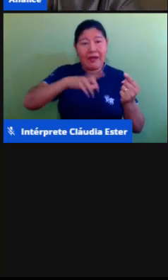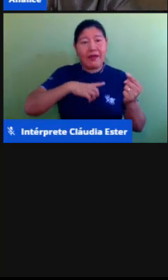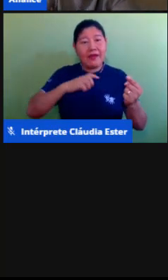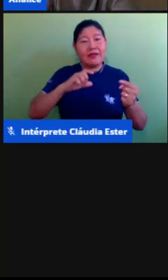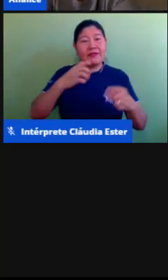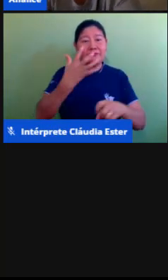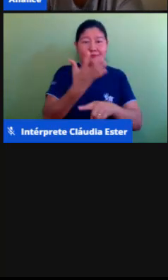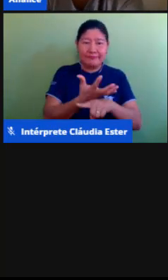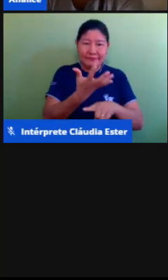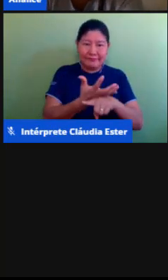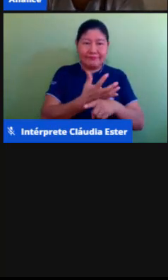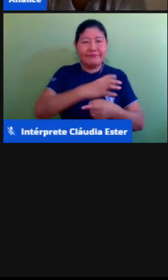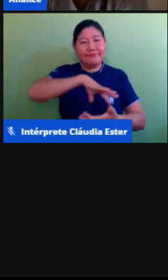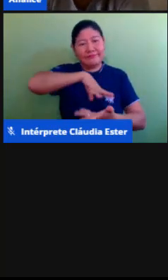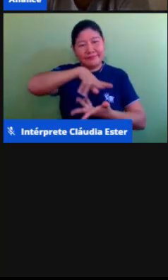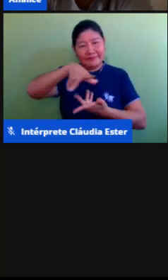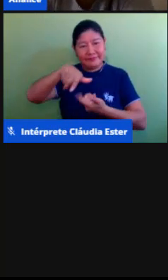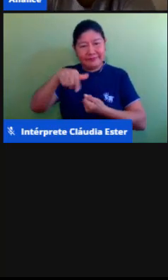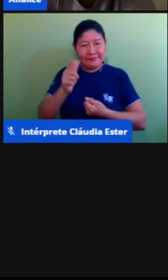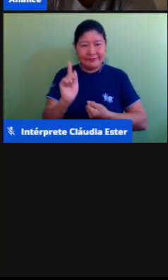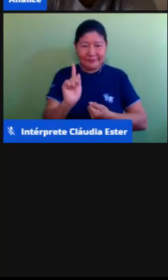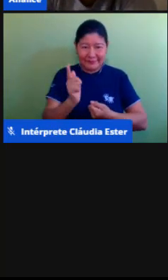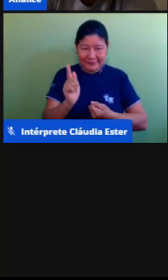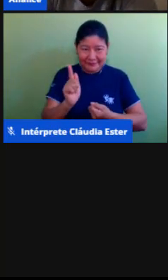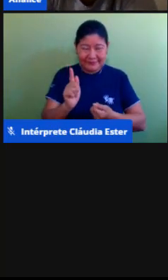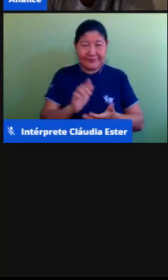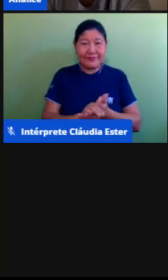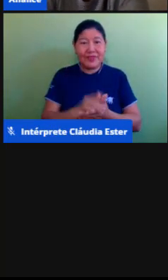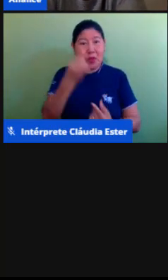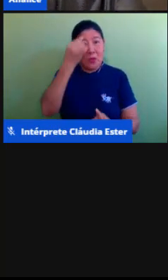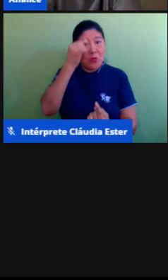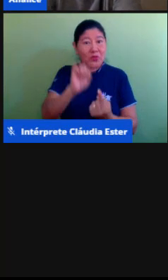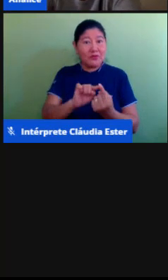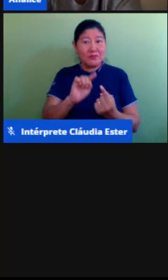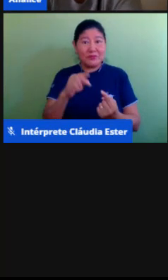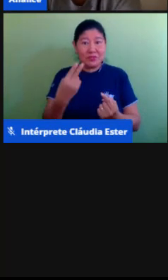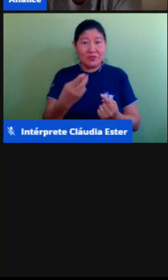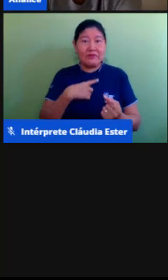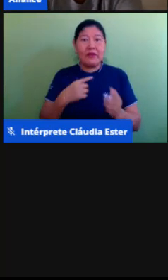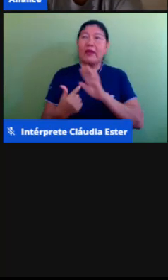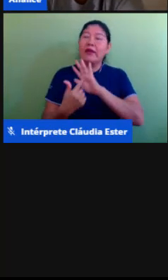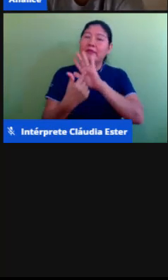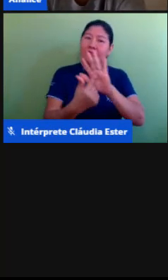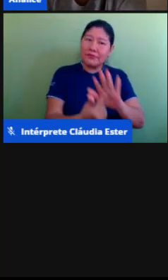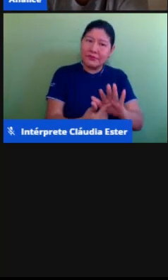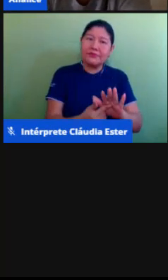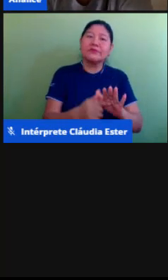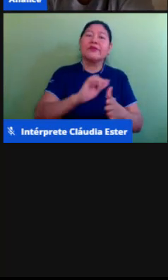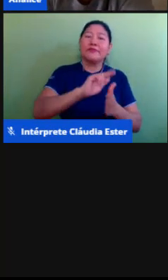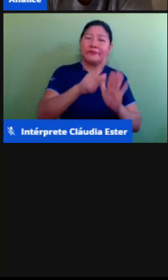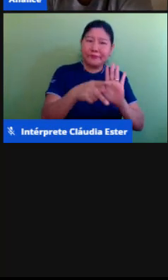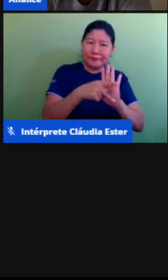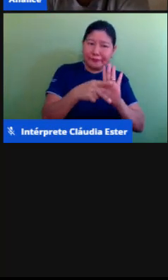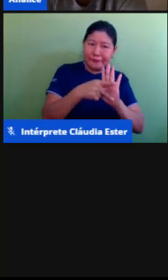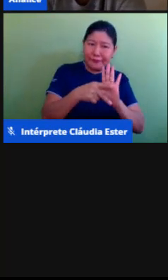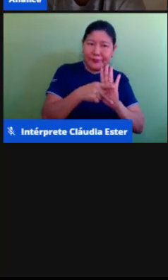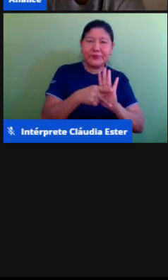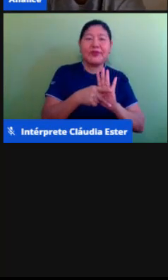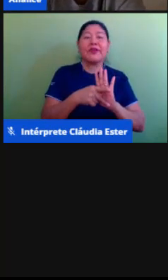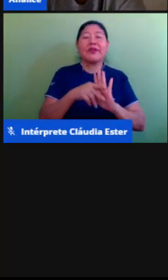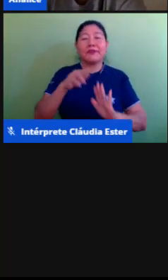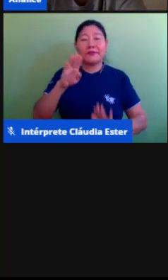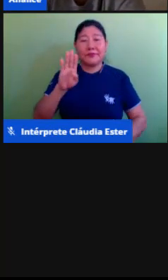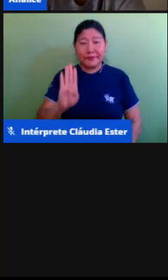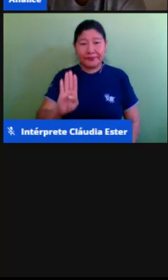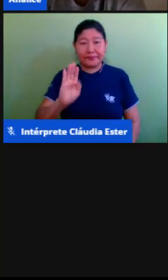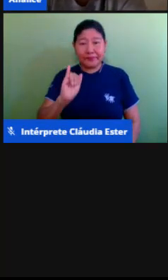dessa proposta. Então, aí vem nosso grande objetivo, né? Apresentar aí esse projeto Mapa Biomas para vocês, né? Essa plataforma,